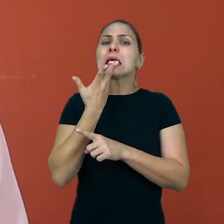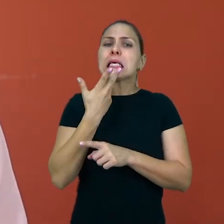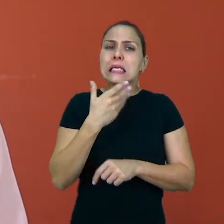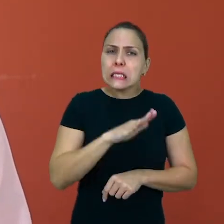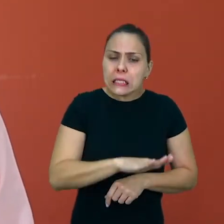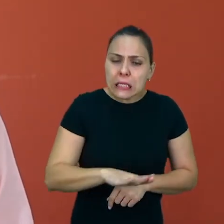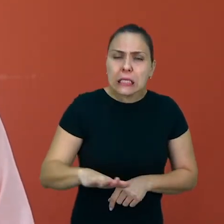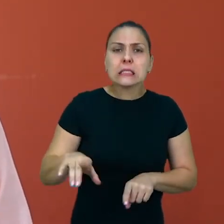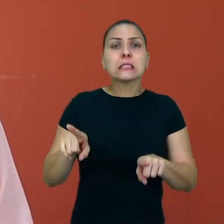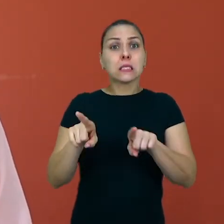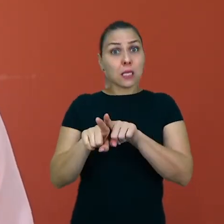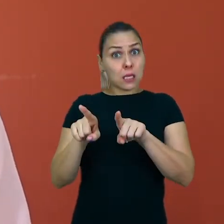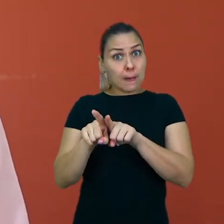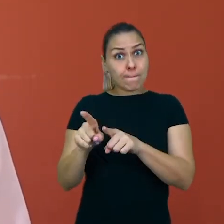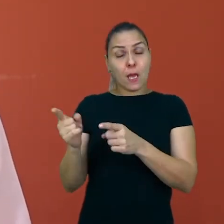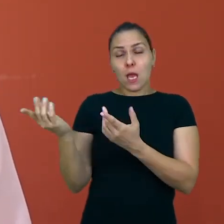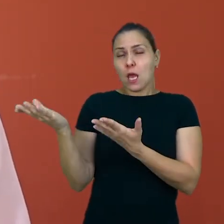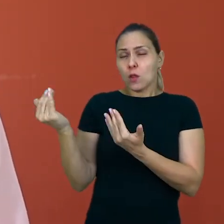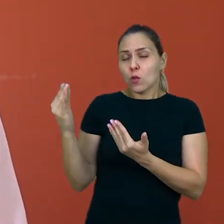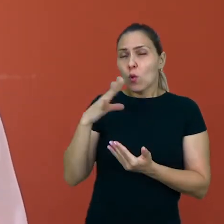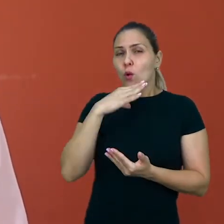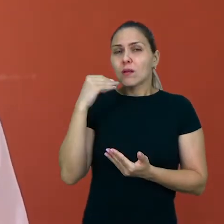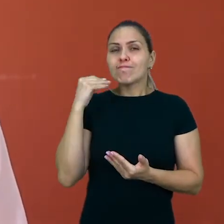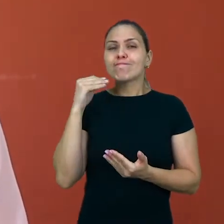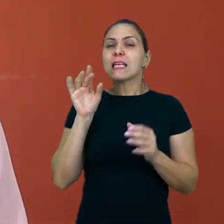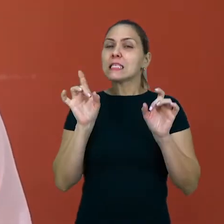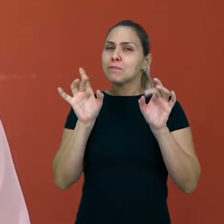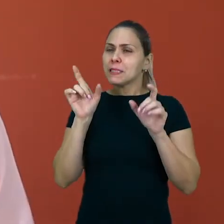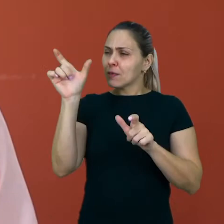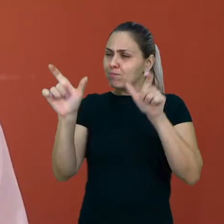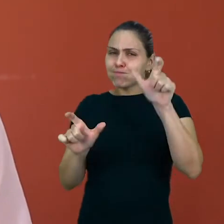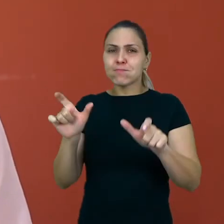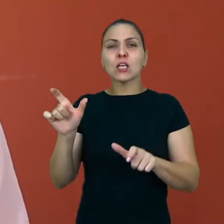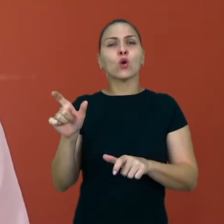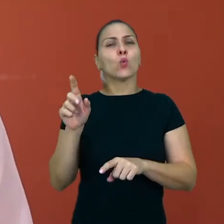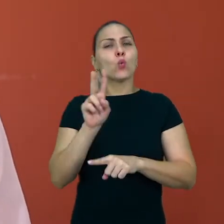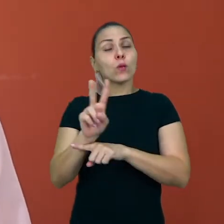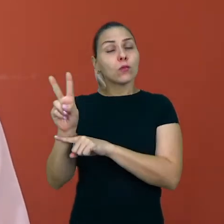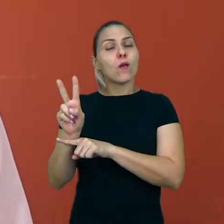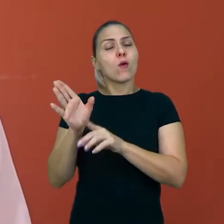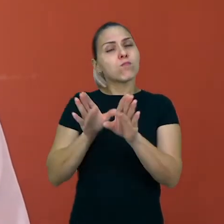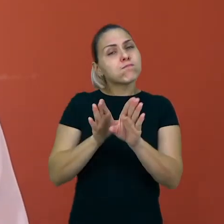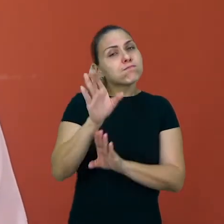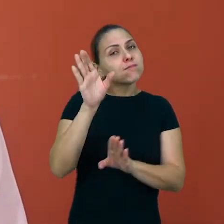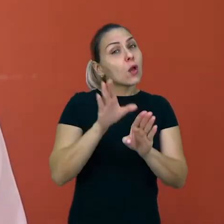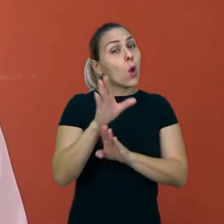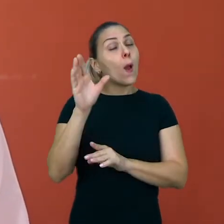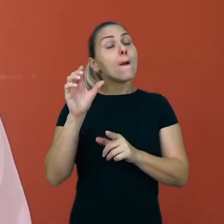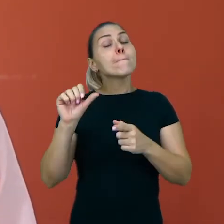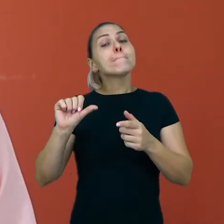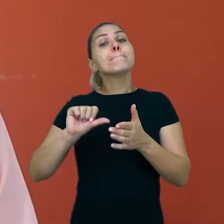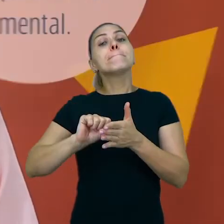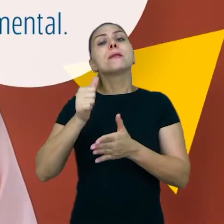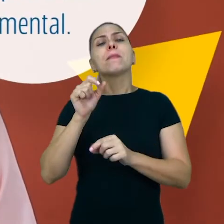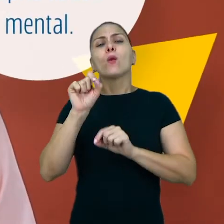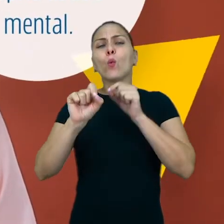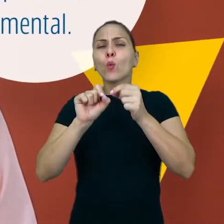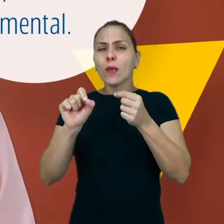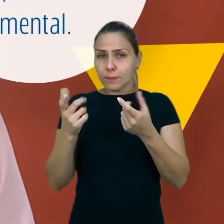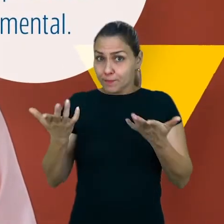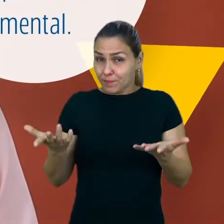e adolescentes, e para cuidadores e cuidadoras em especial, eu gostaria de dar algumas orientações.